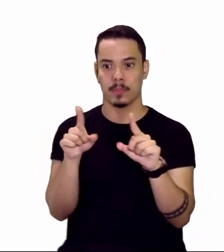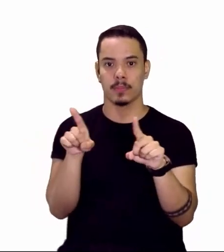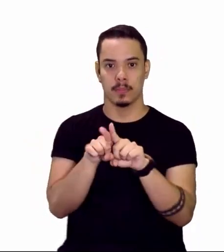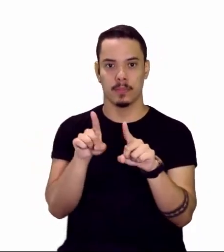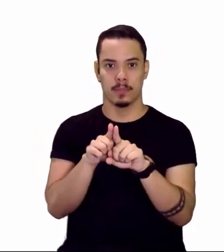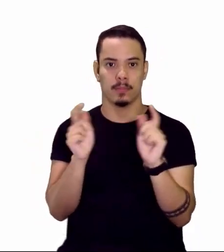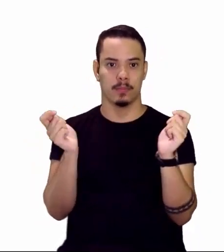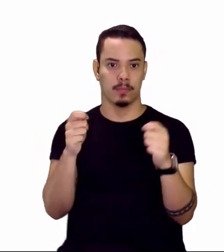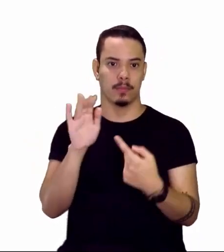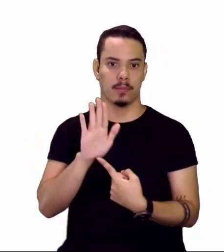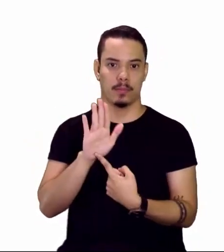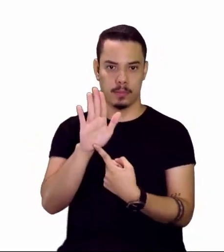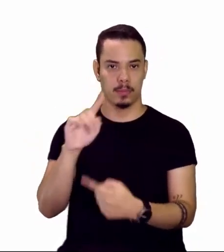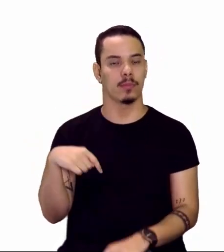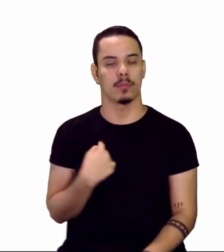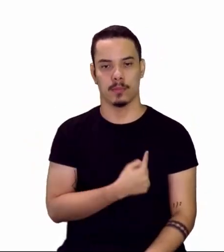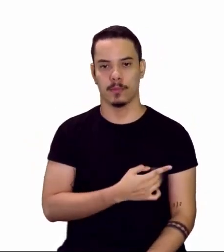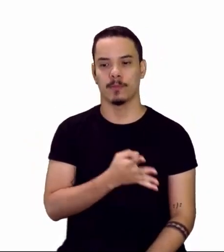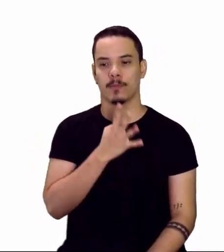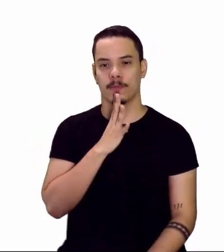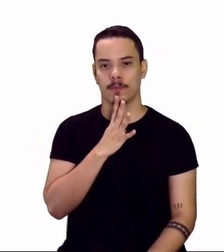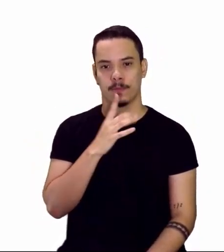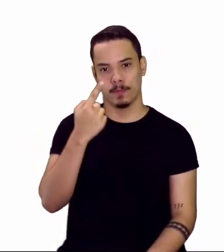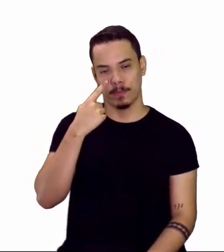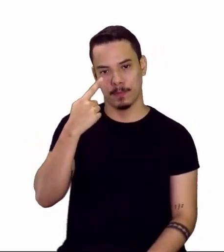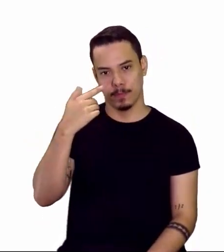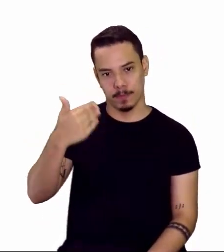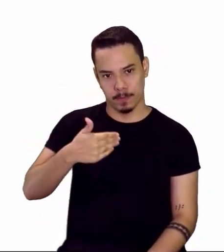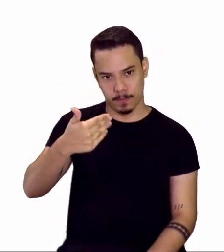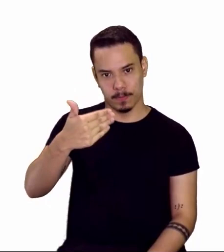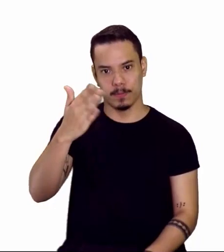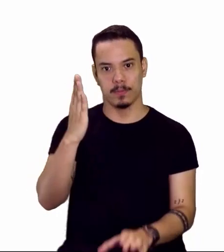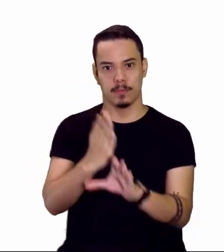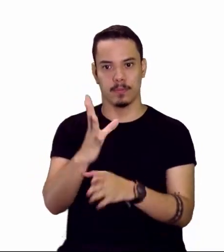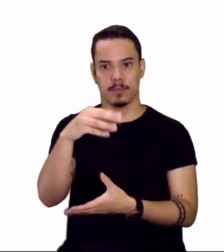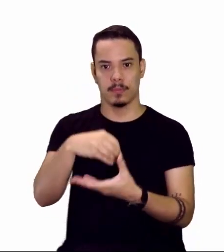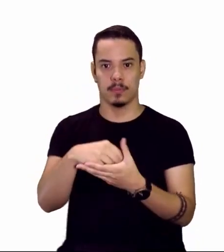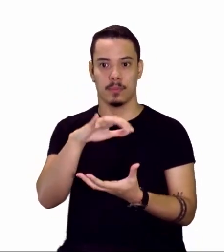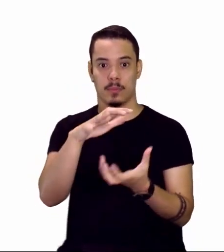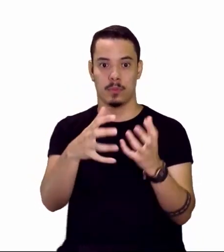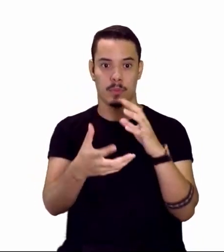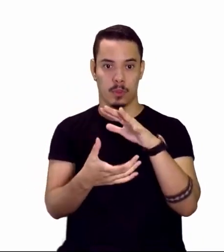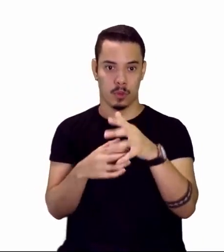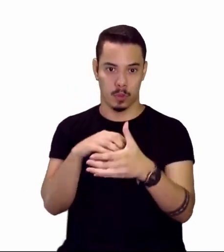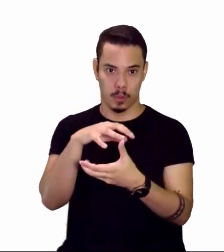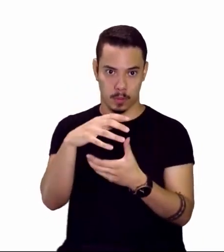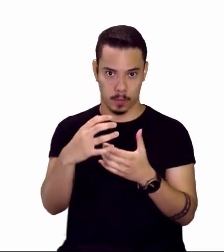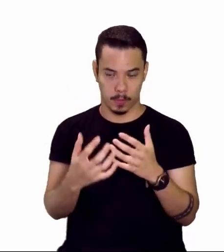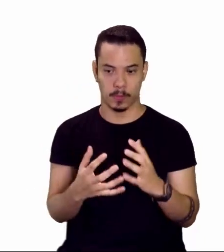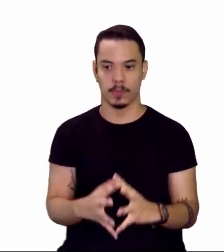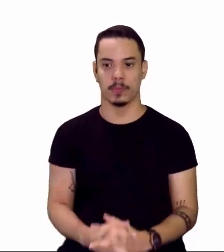determinados ângulos que nós vamos conhecer agora através da geometria molecular.